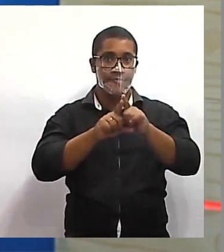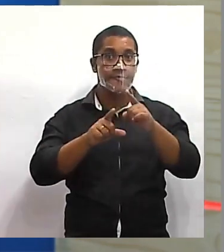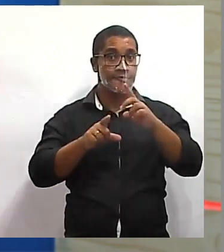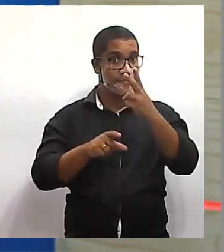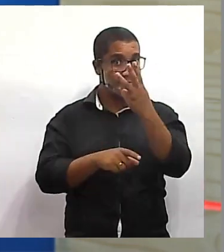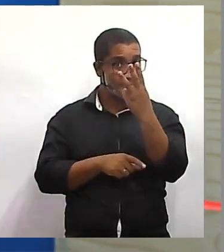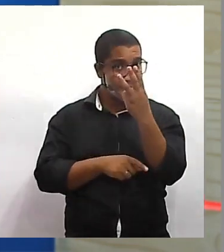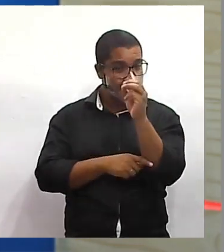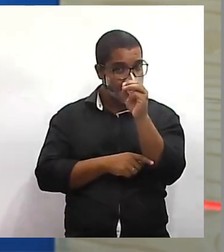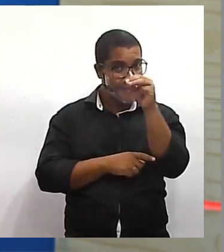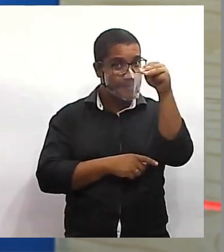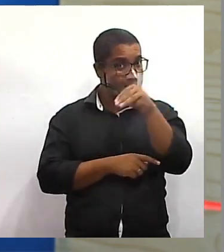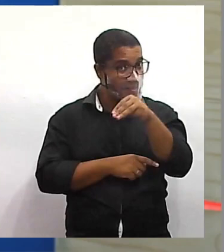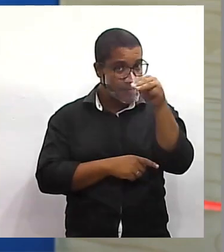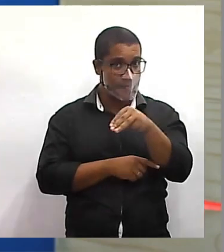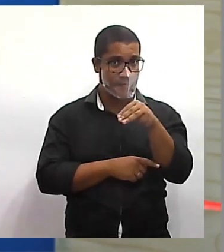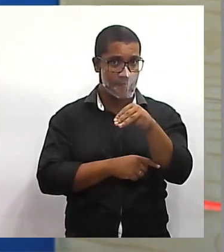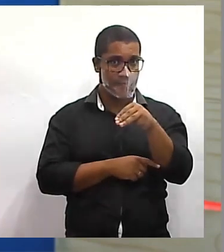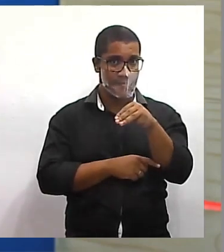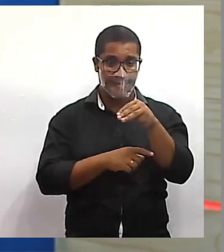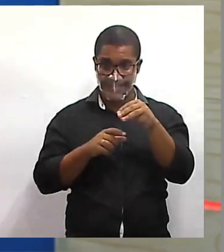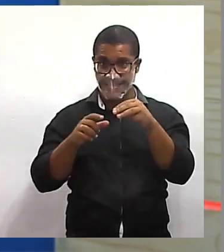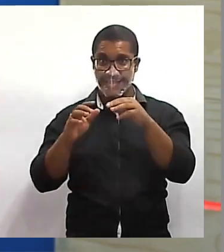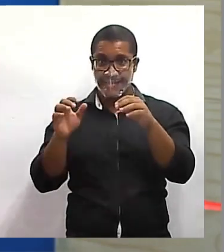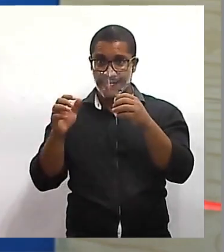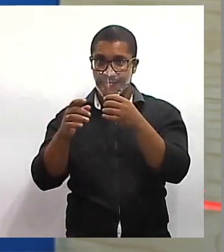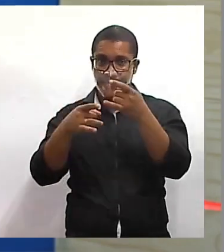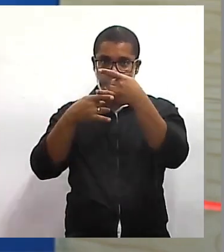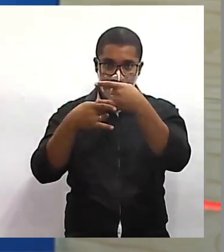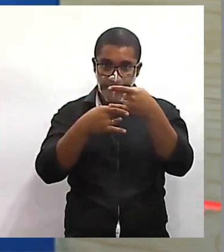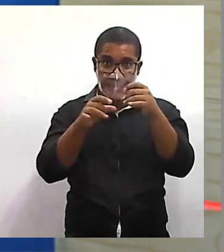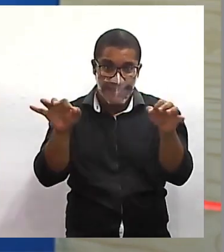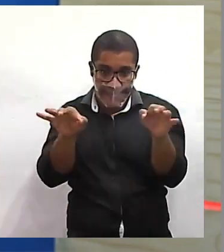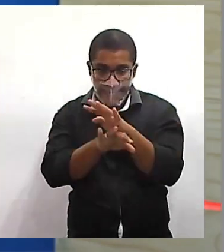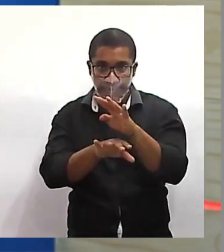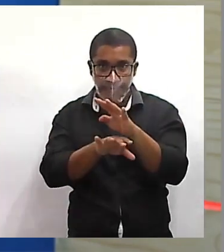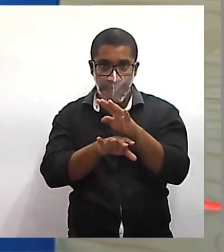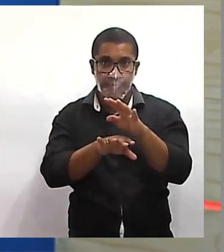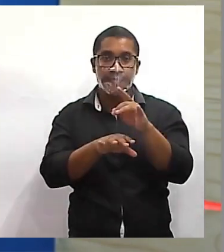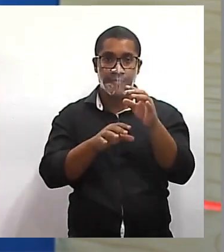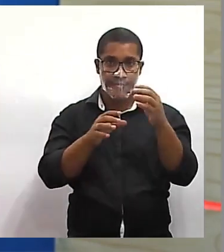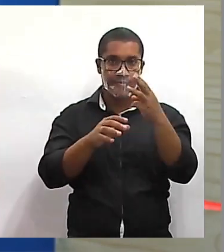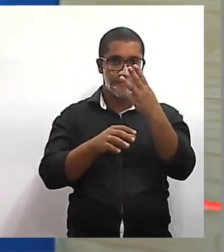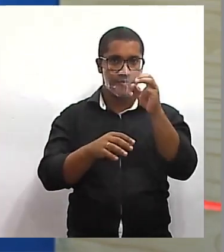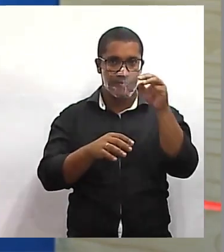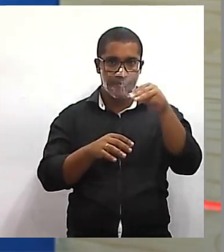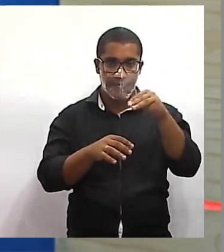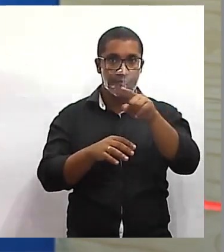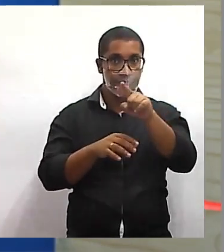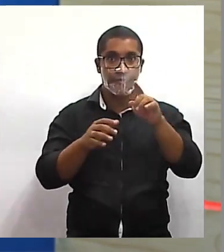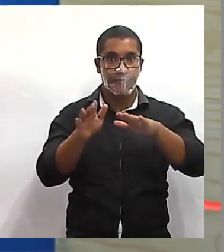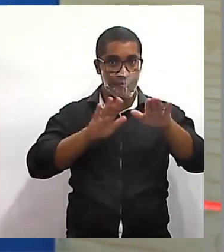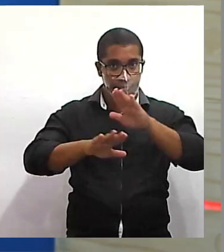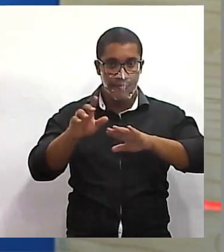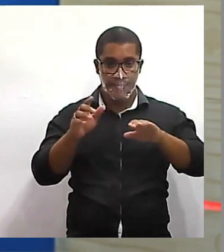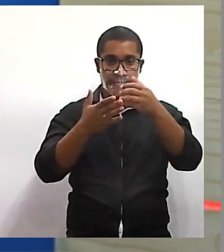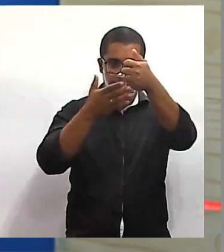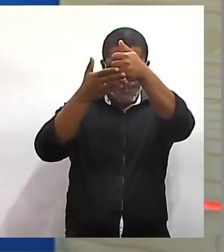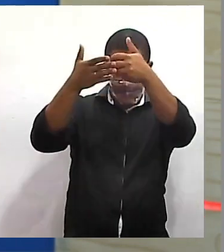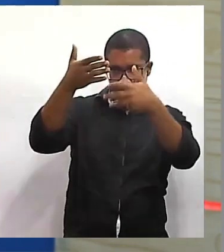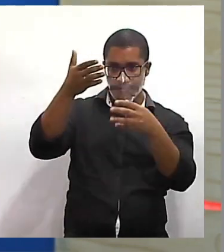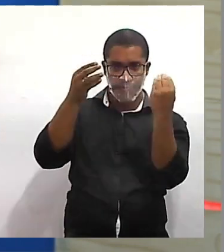30 minutos após o término da transmissão. E tenha atenção no preenchimento do formulário. Qualquer informação errada